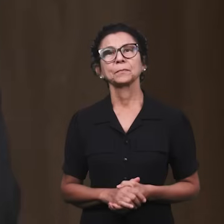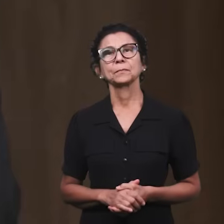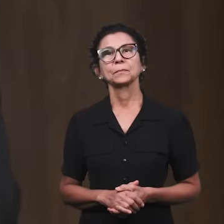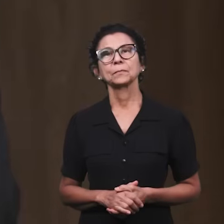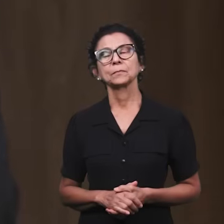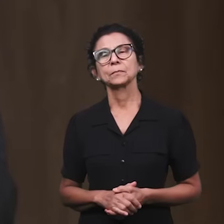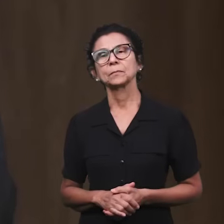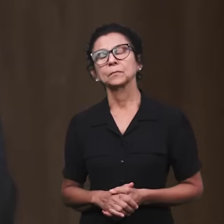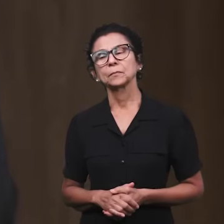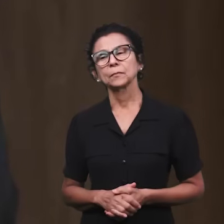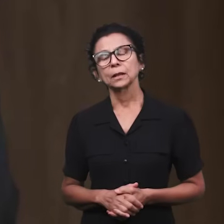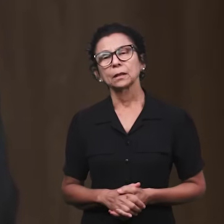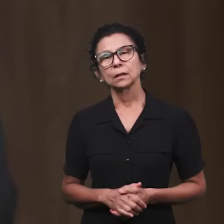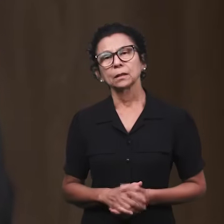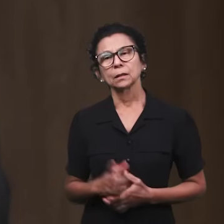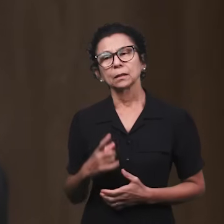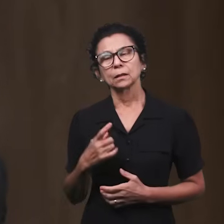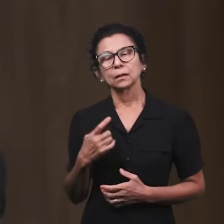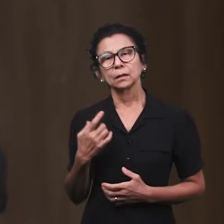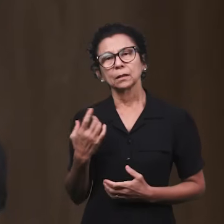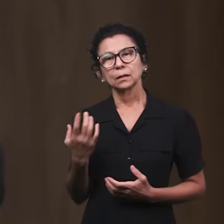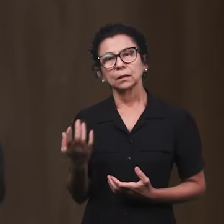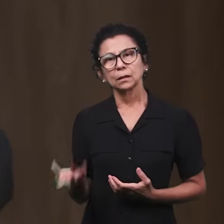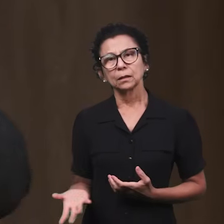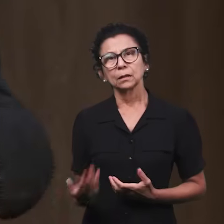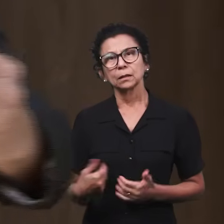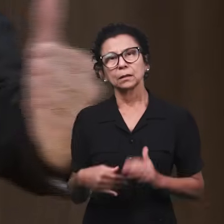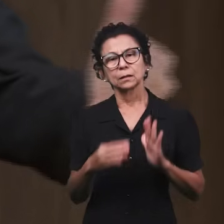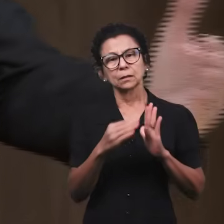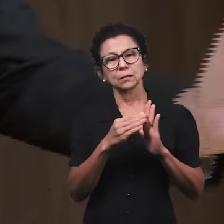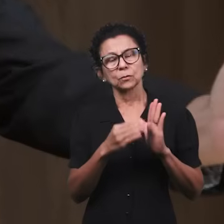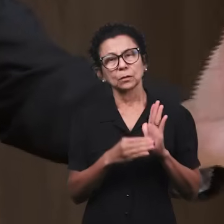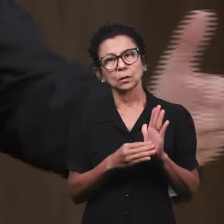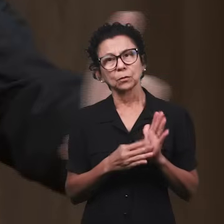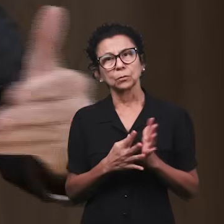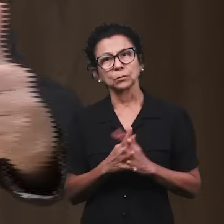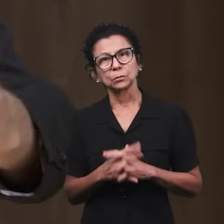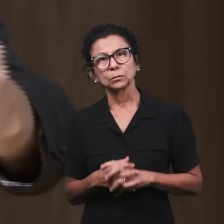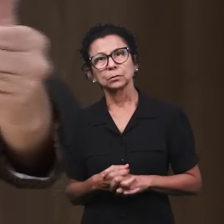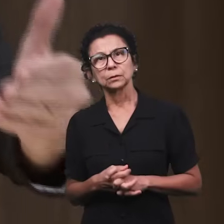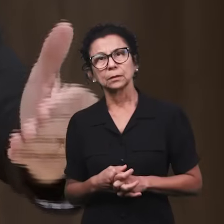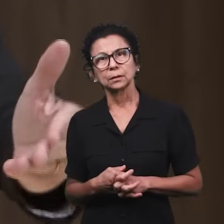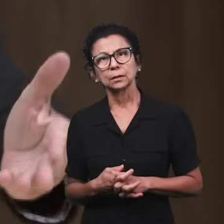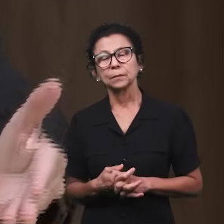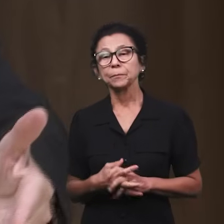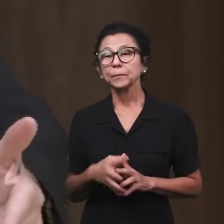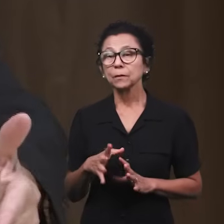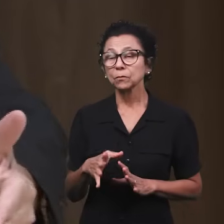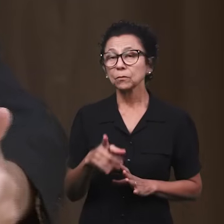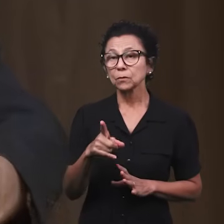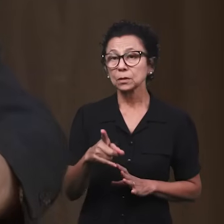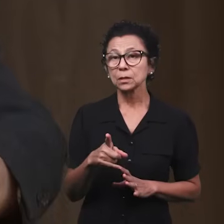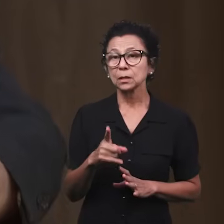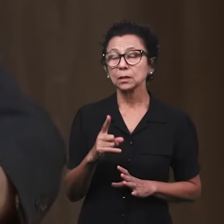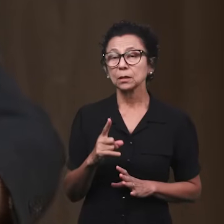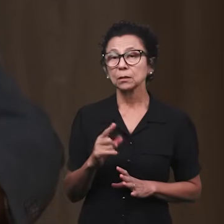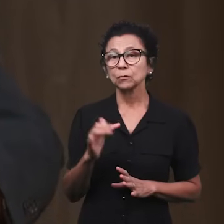aqui agora participando desse conteúdo, não, a situação já esteja um pouco avançada. Quem já vai ter filhos vai ser melhor.